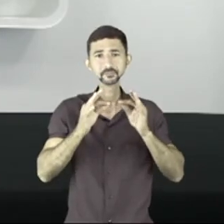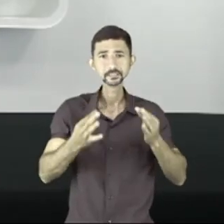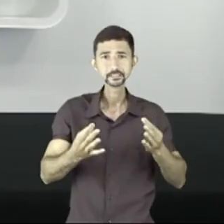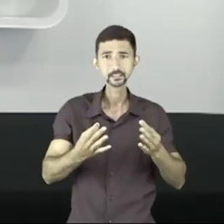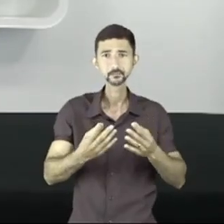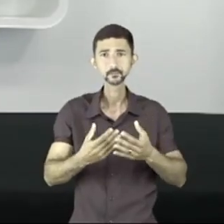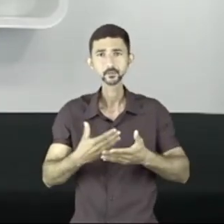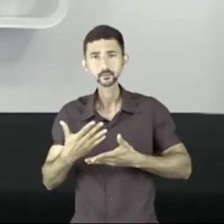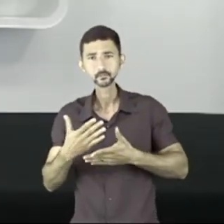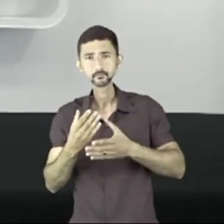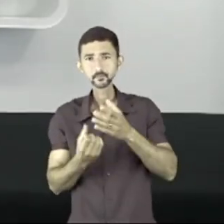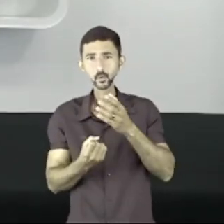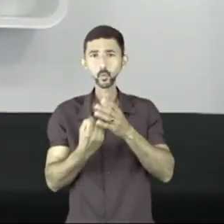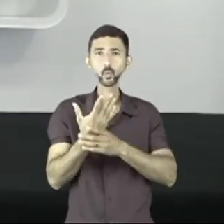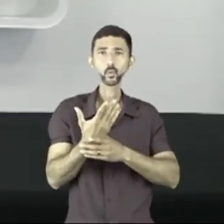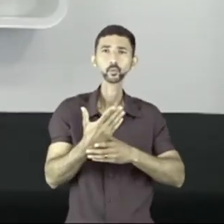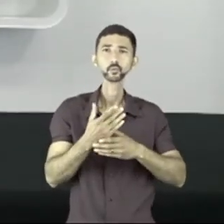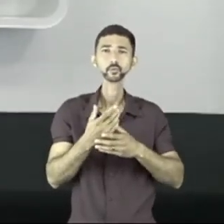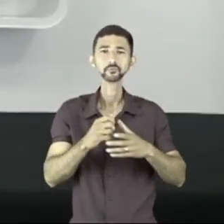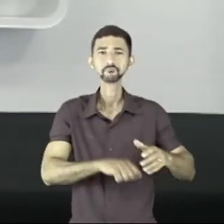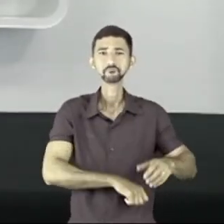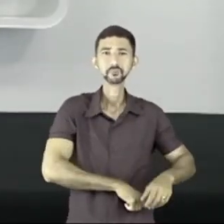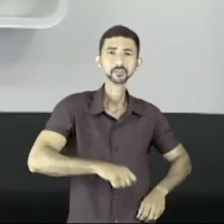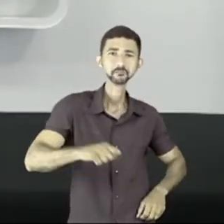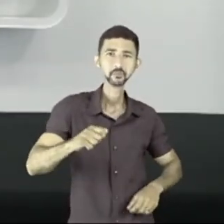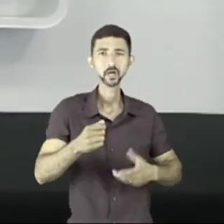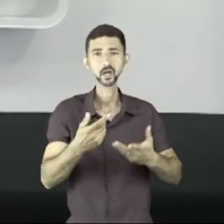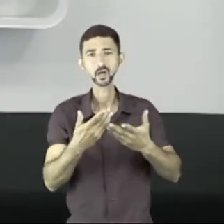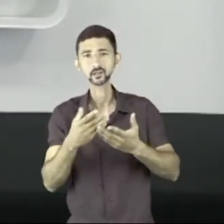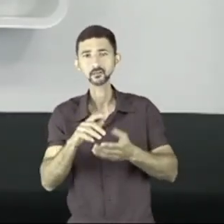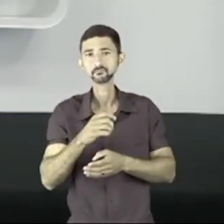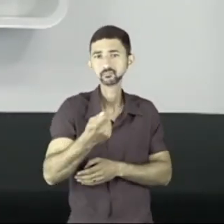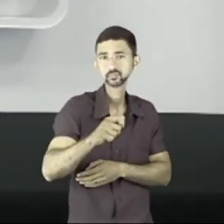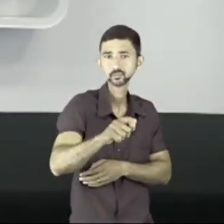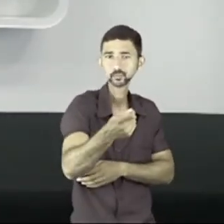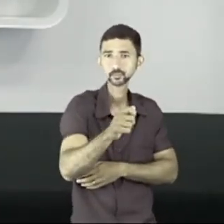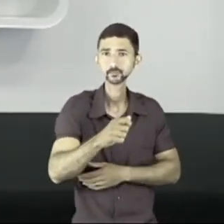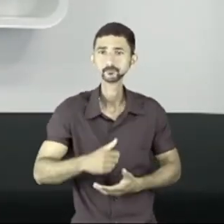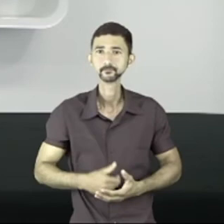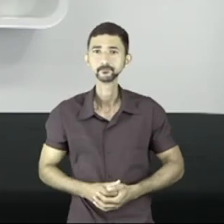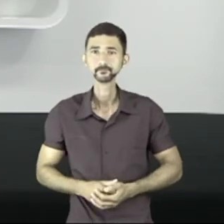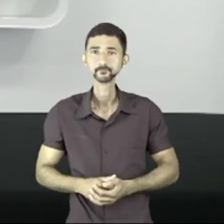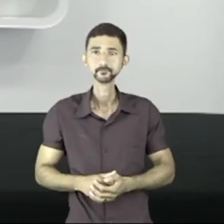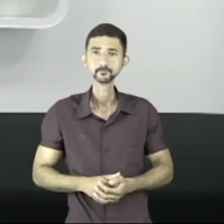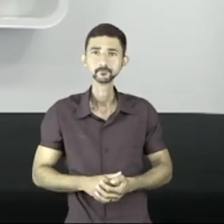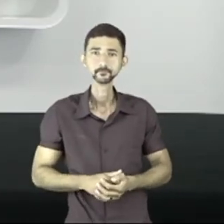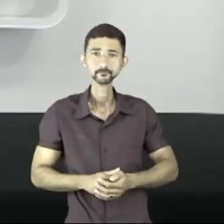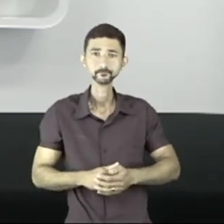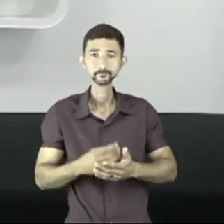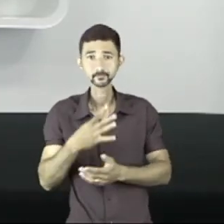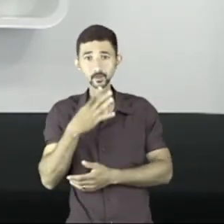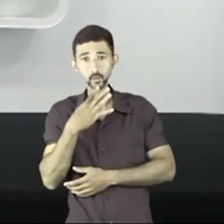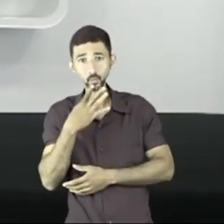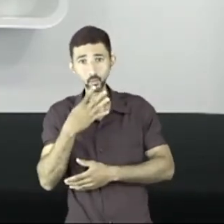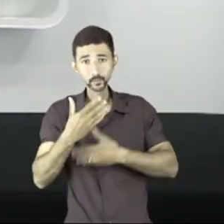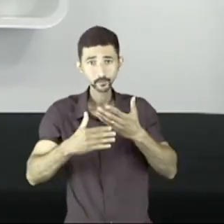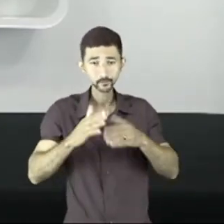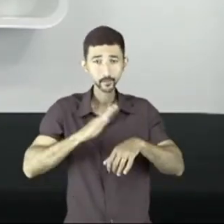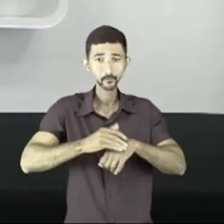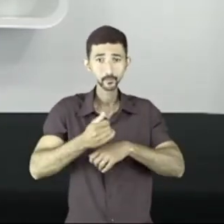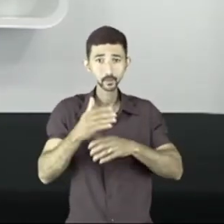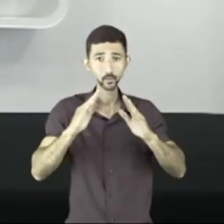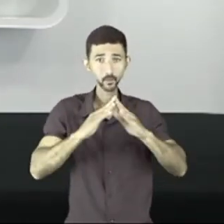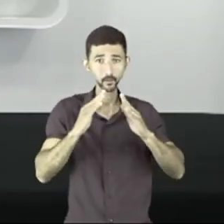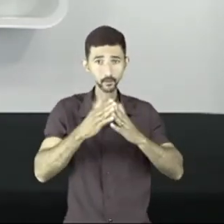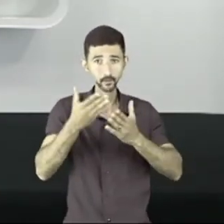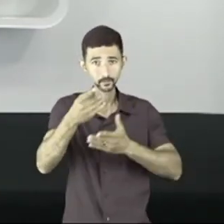simples, construir, né, uma espada, né, um florete, para você conhecer um pouco melhor da esgrima na